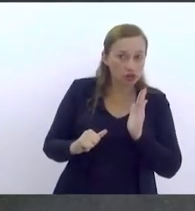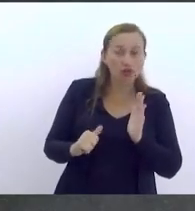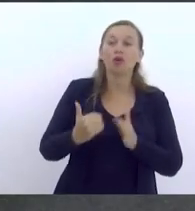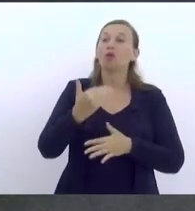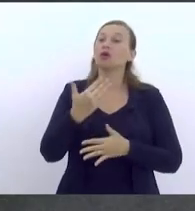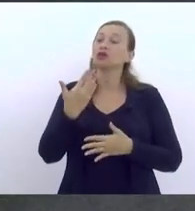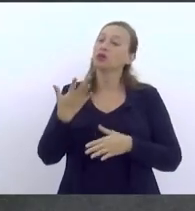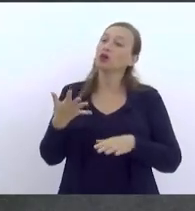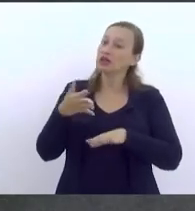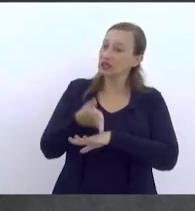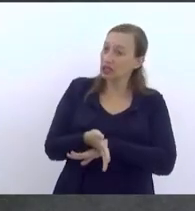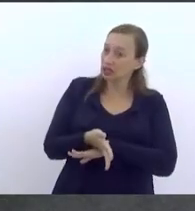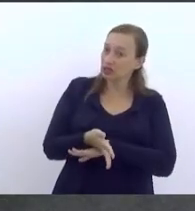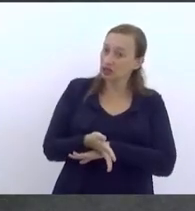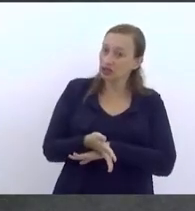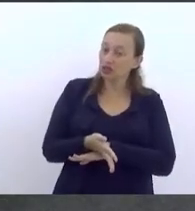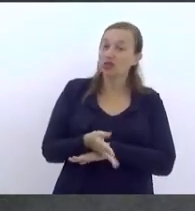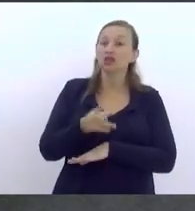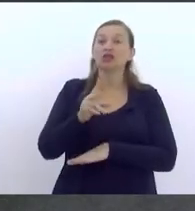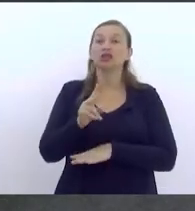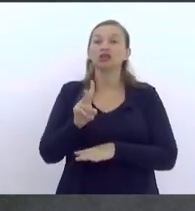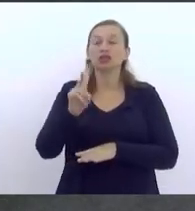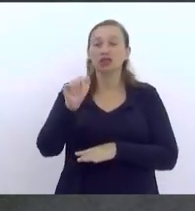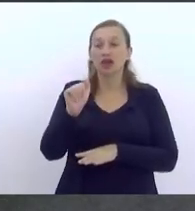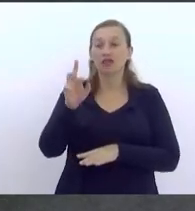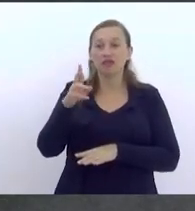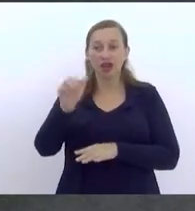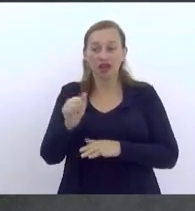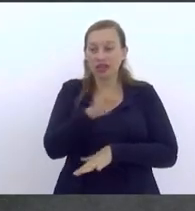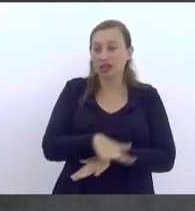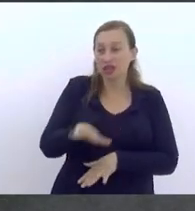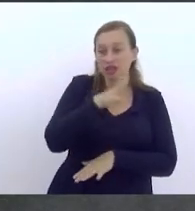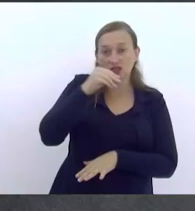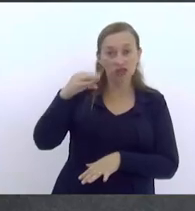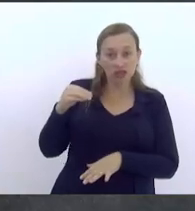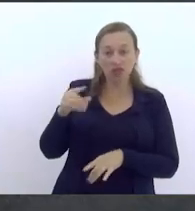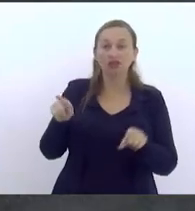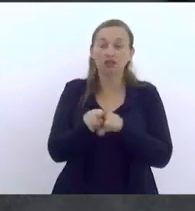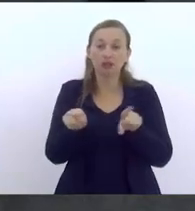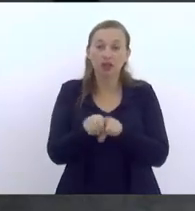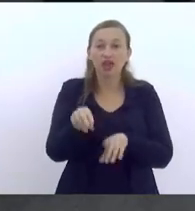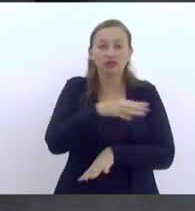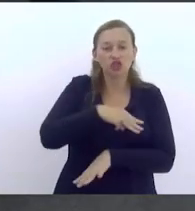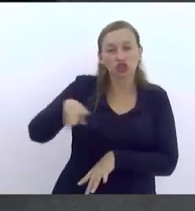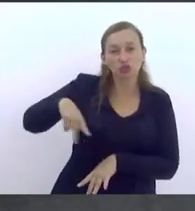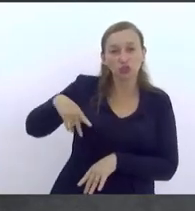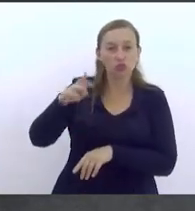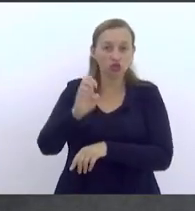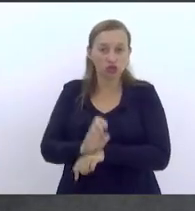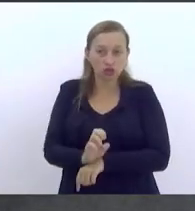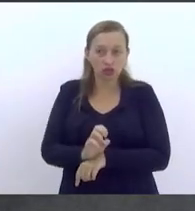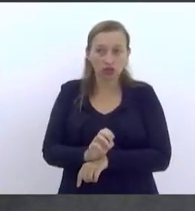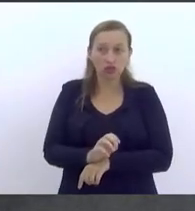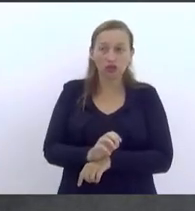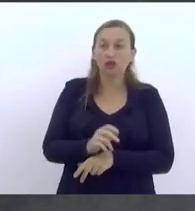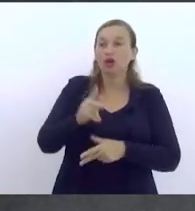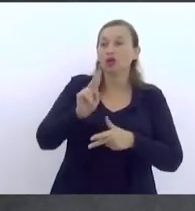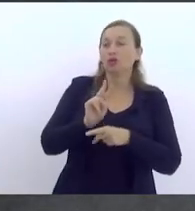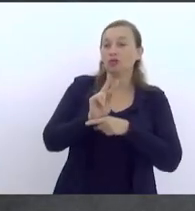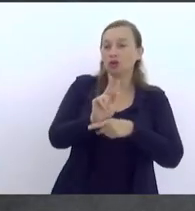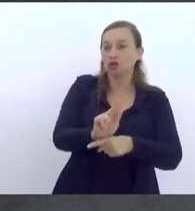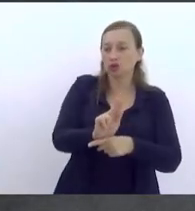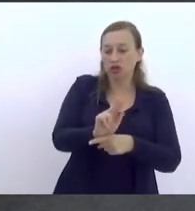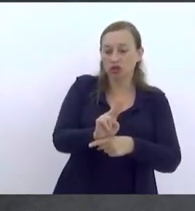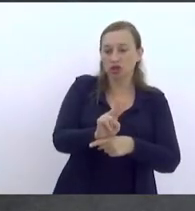nós entramos na vara da criança e adolescente de São Gonçalo e entramos no Ministério Público Estadual, na Promotoria da Justiça da